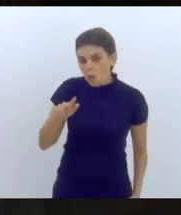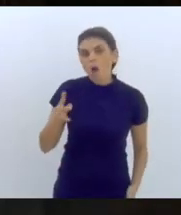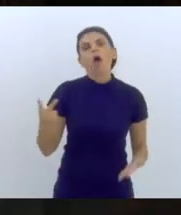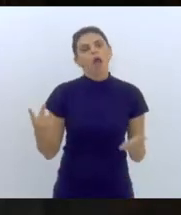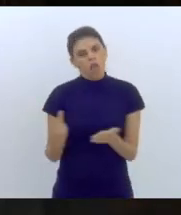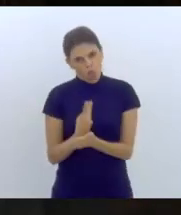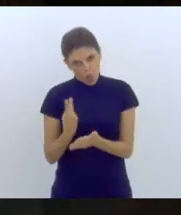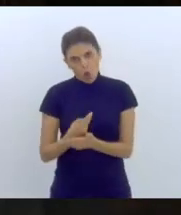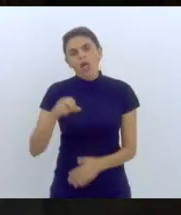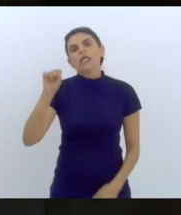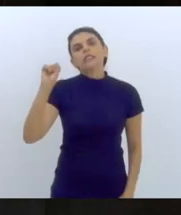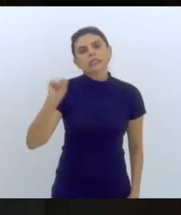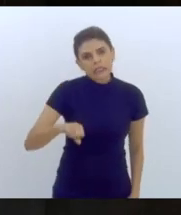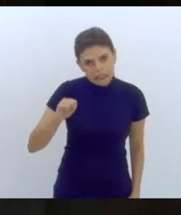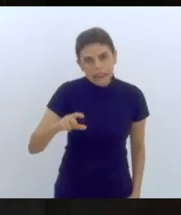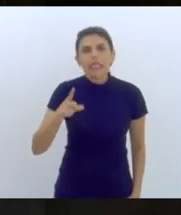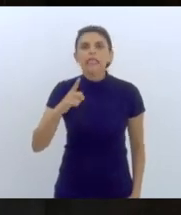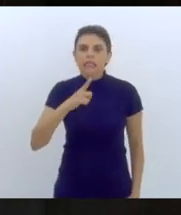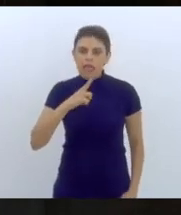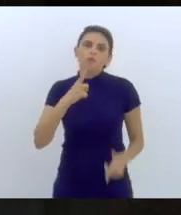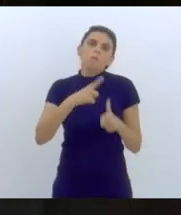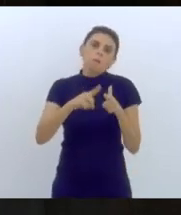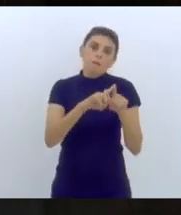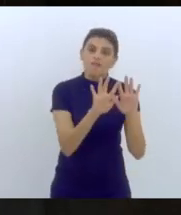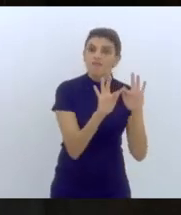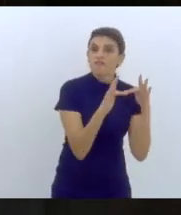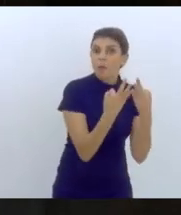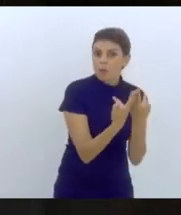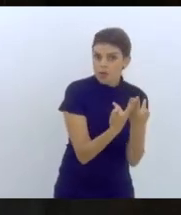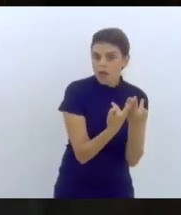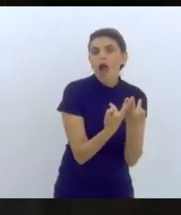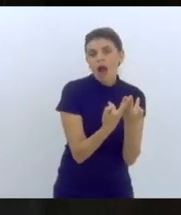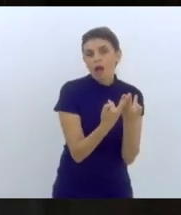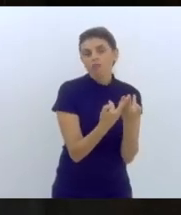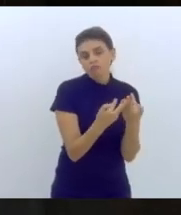erros, se envolveu num caso de agressão familiar e pagou por isso.